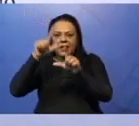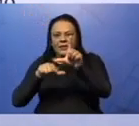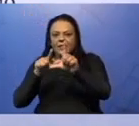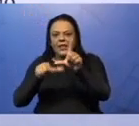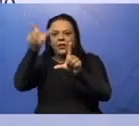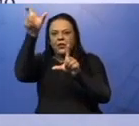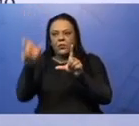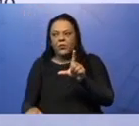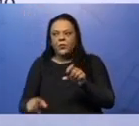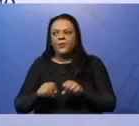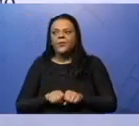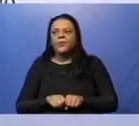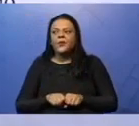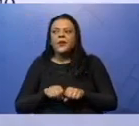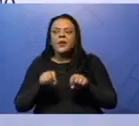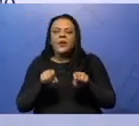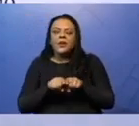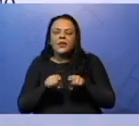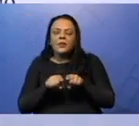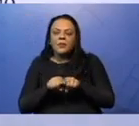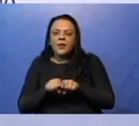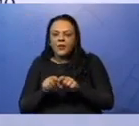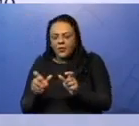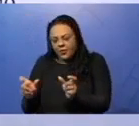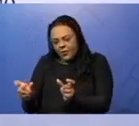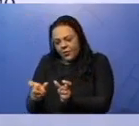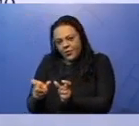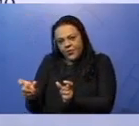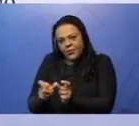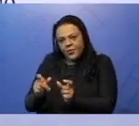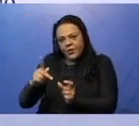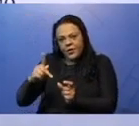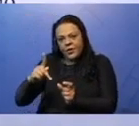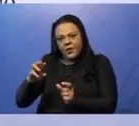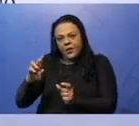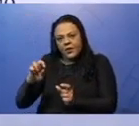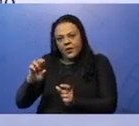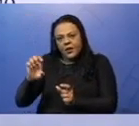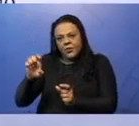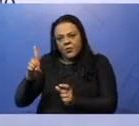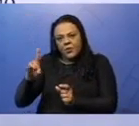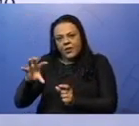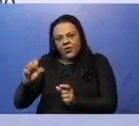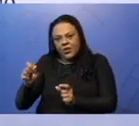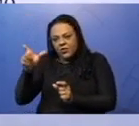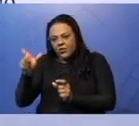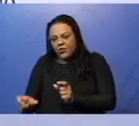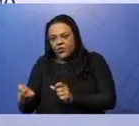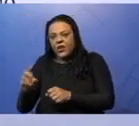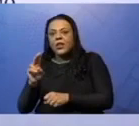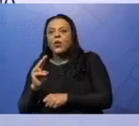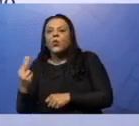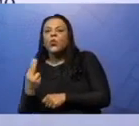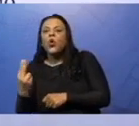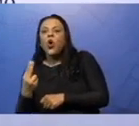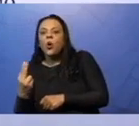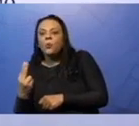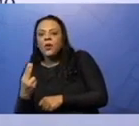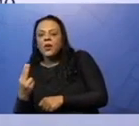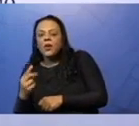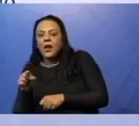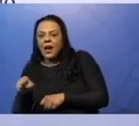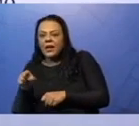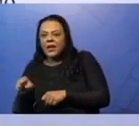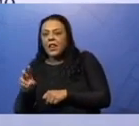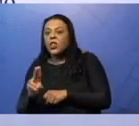do sujeito é o núcleo do predicado, e é um nome, por isso que é predicado nominal. Vimos também que